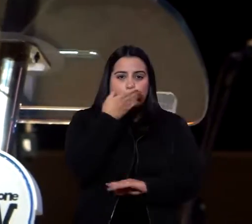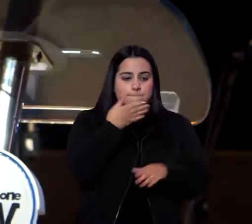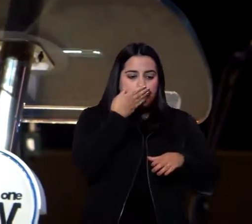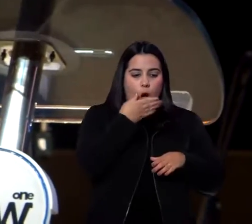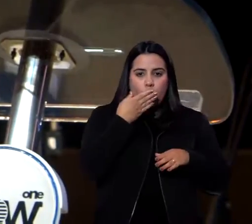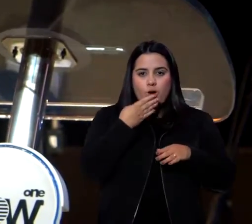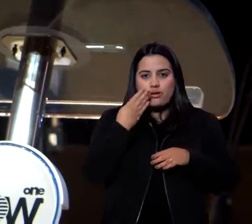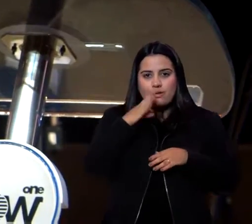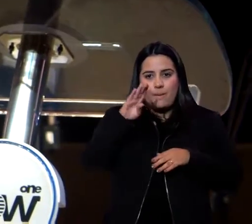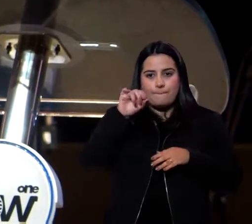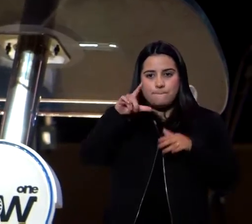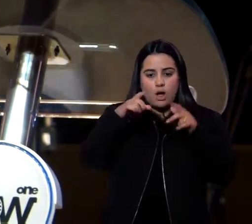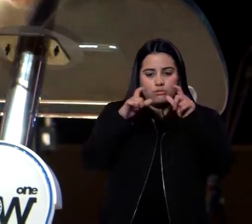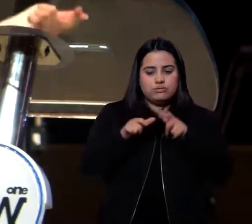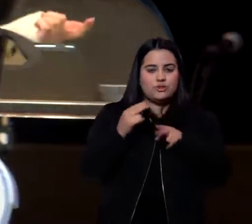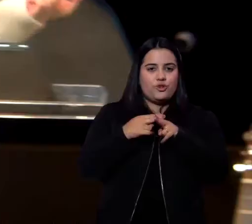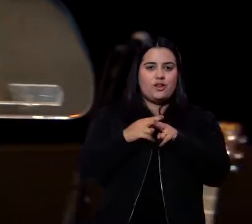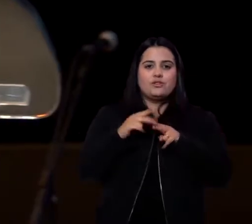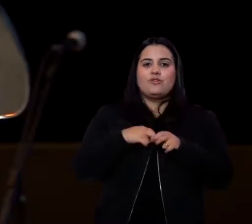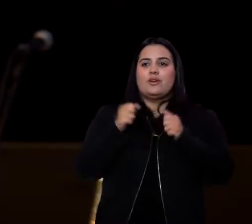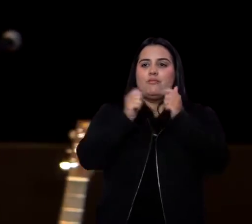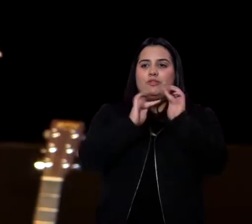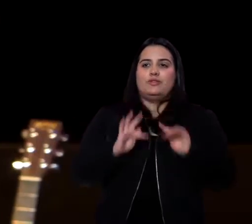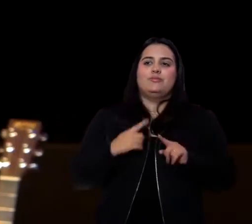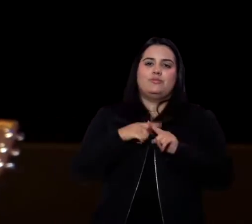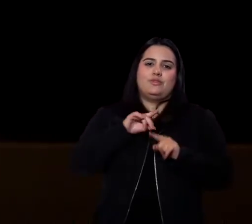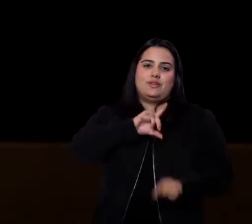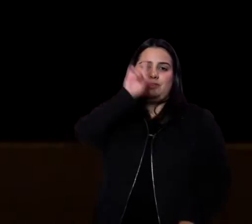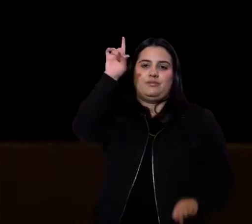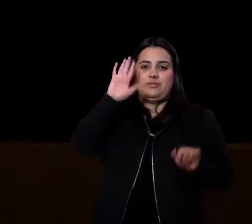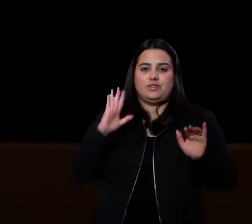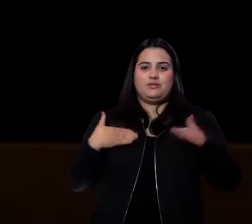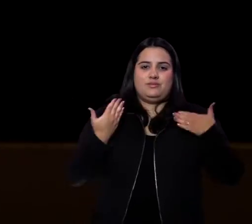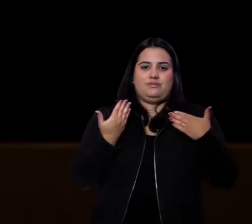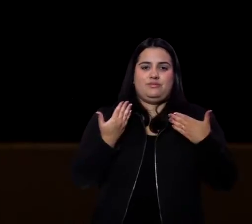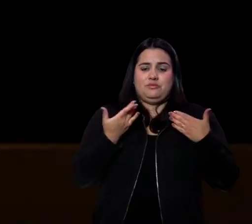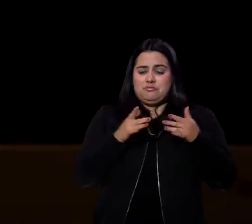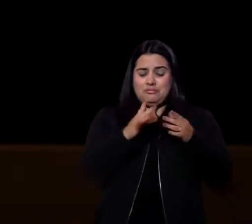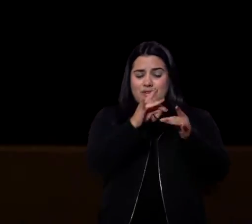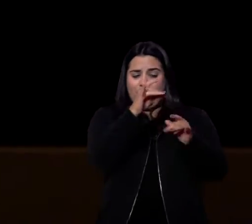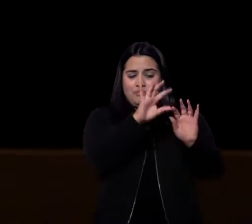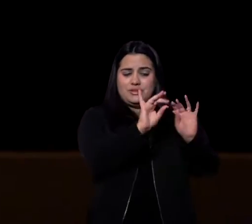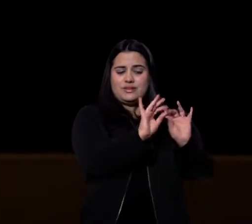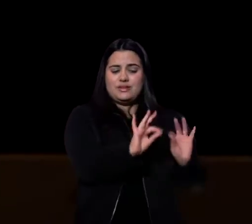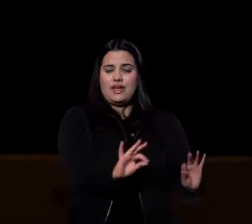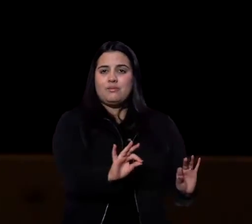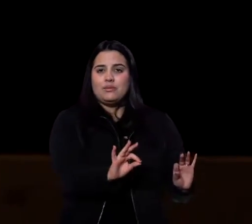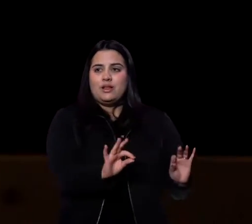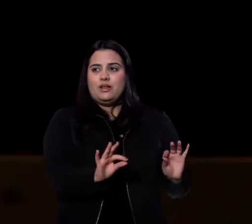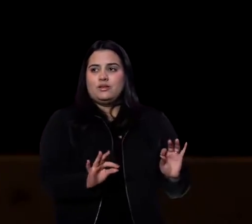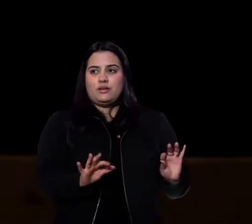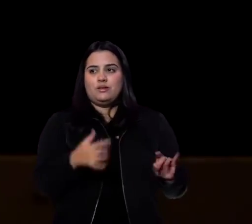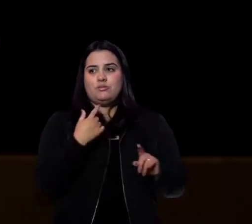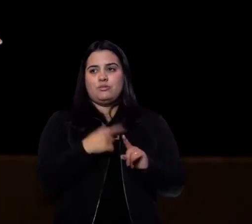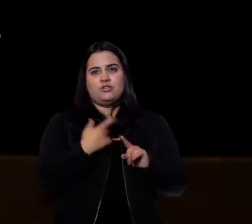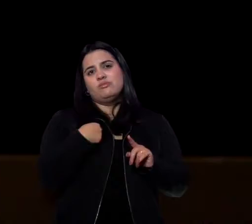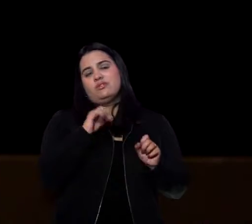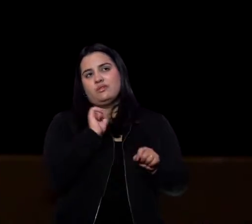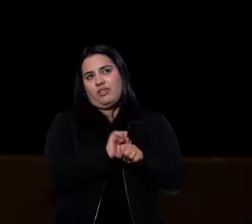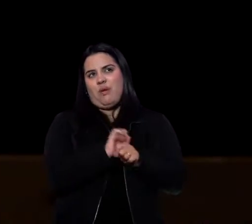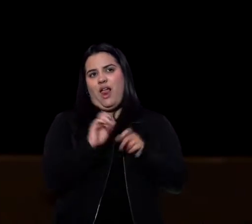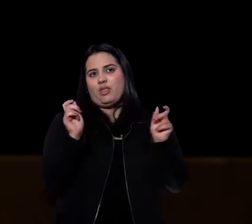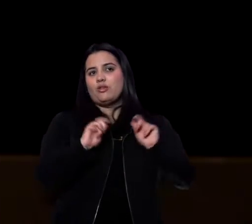eu fiquei muito feliz. Por quê? Porque Deus me surpreendeu no menor dos detalhes que eu podia ter esperado,